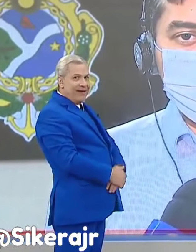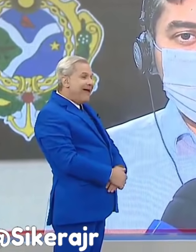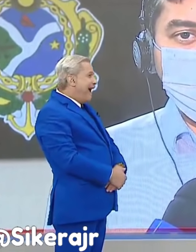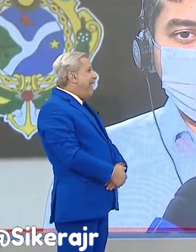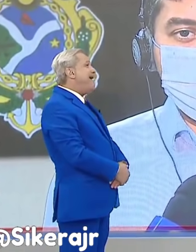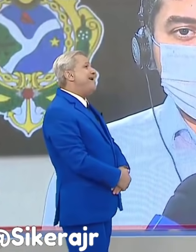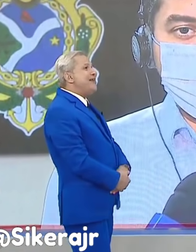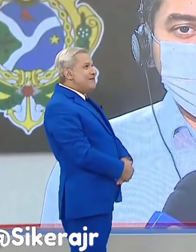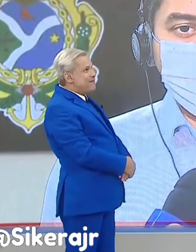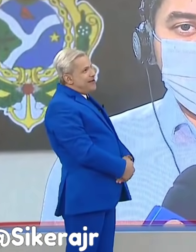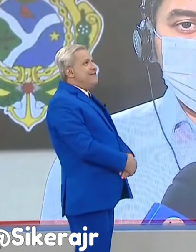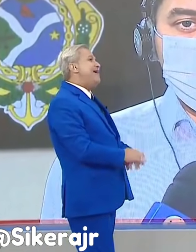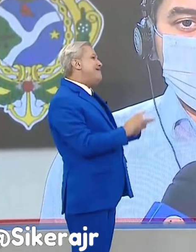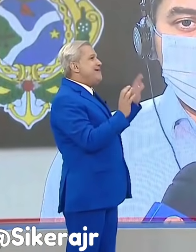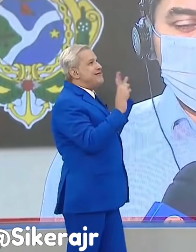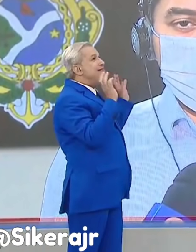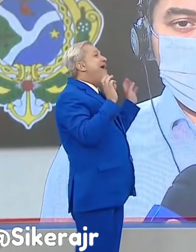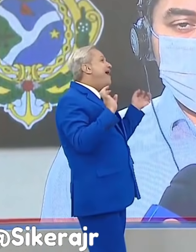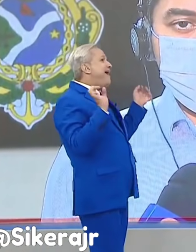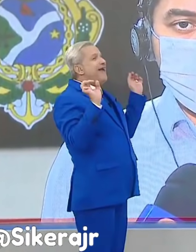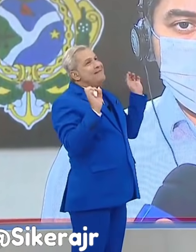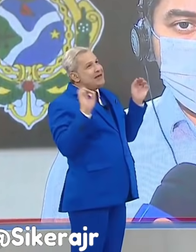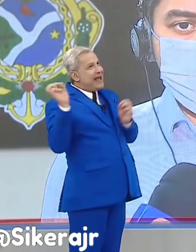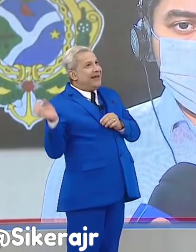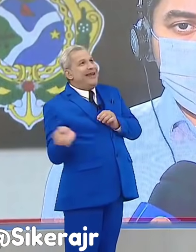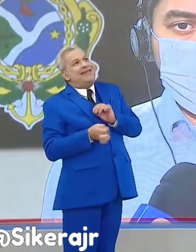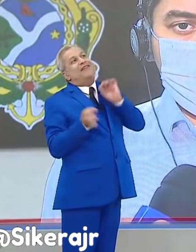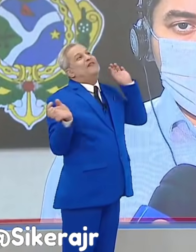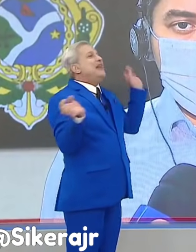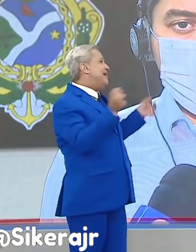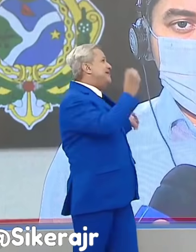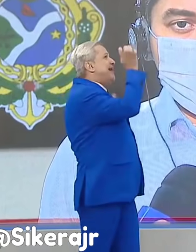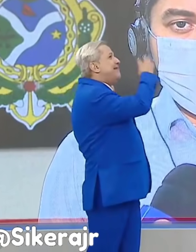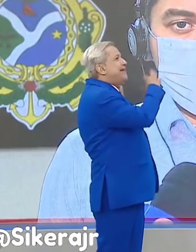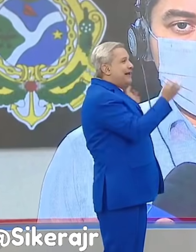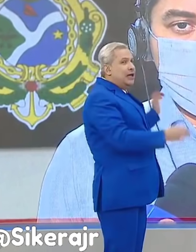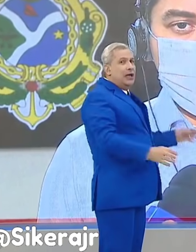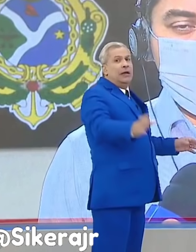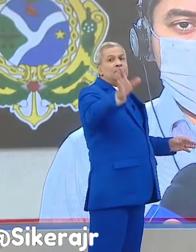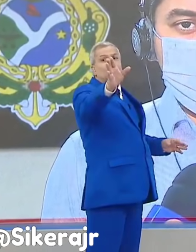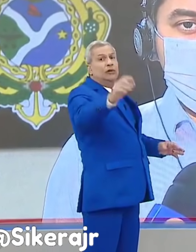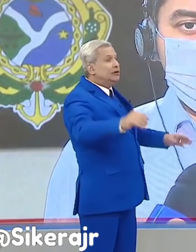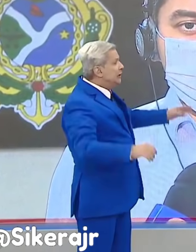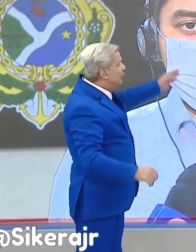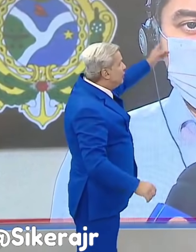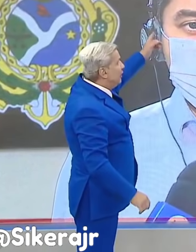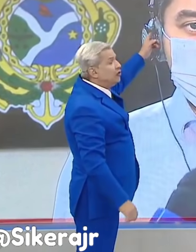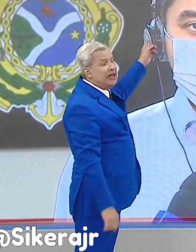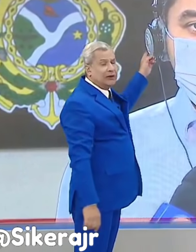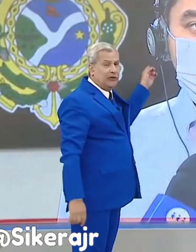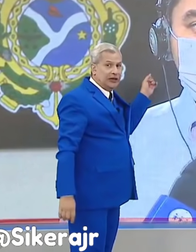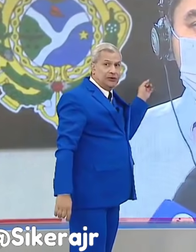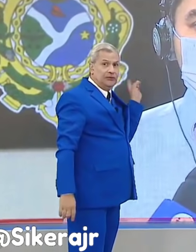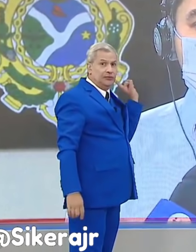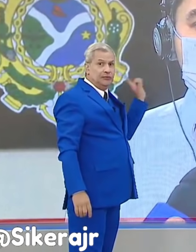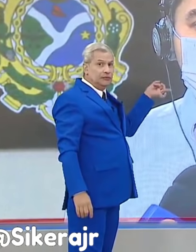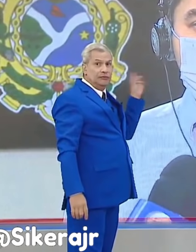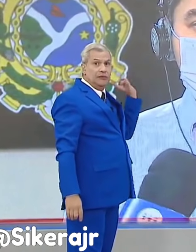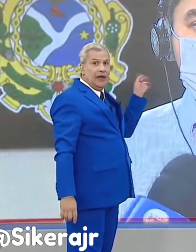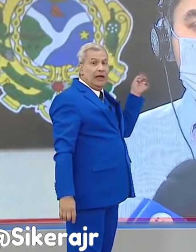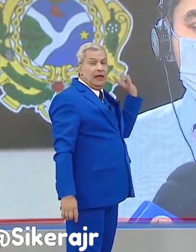rede social. Ah, ele não pode ver que isso é amigo da crítica, a família da direita. Não devo nada ao